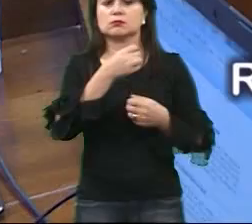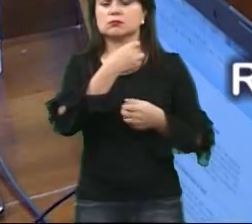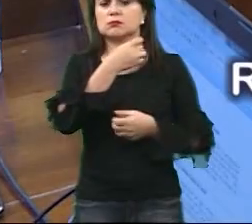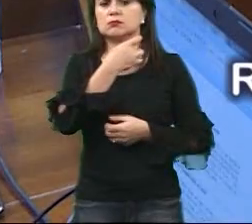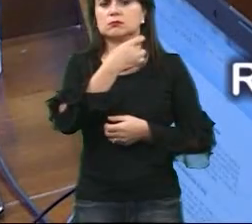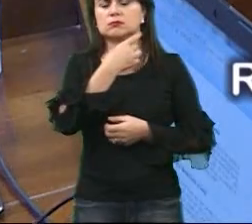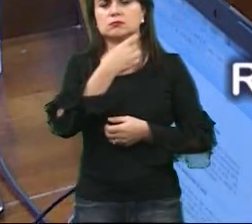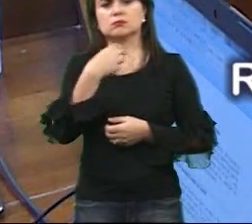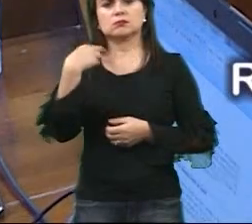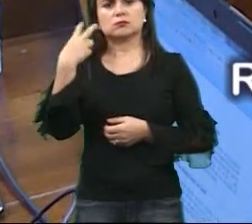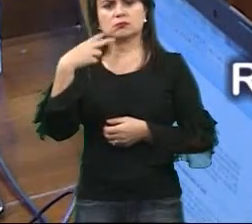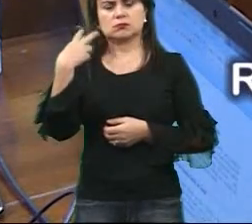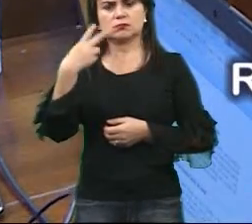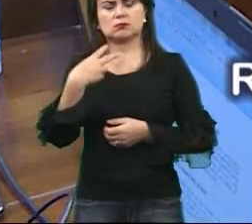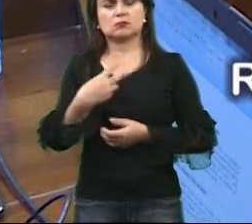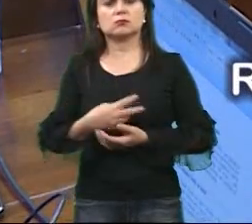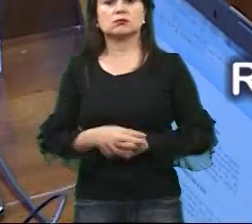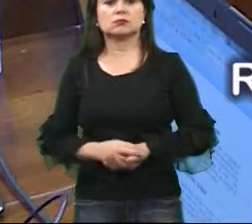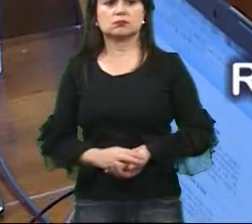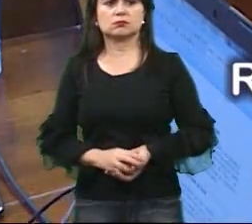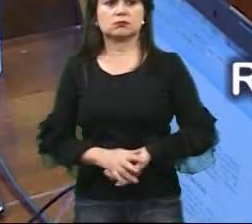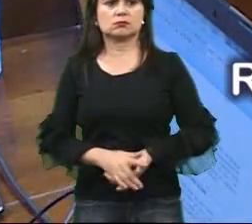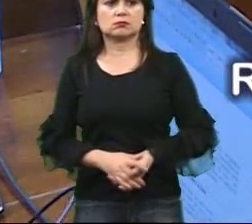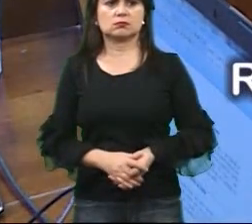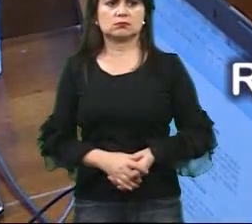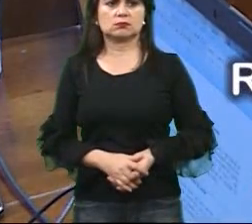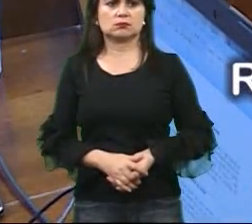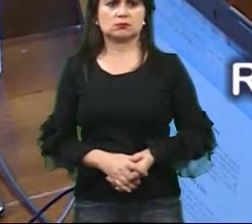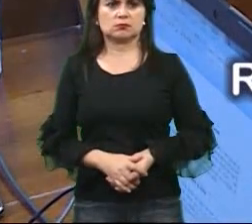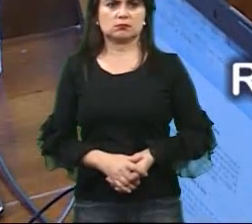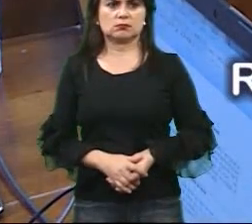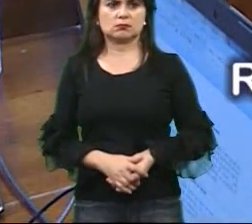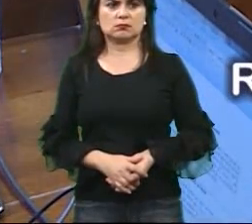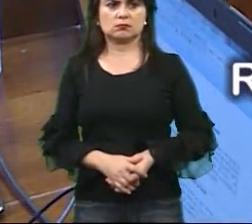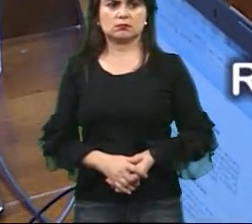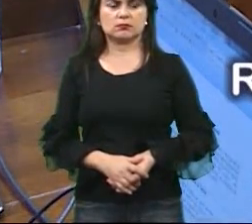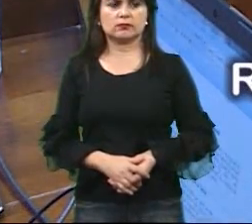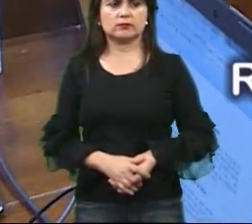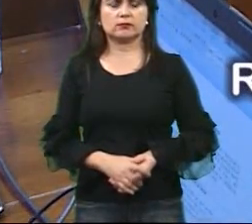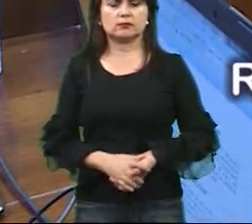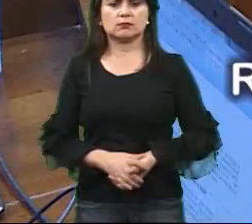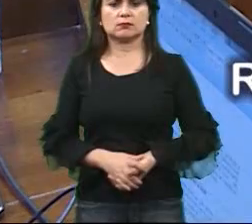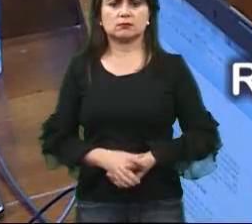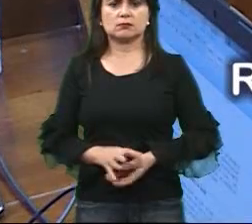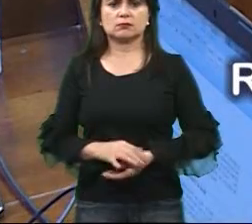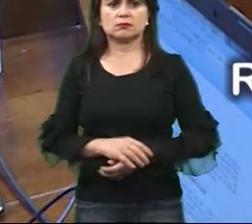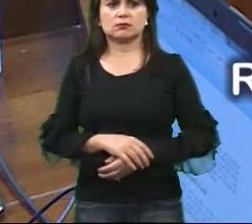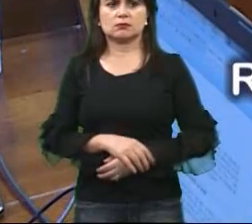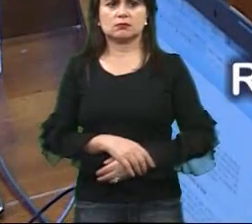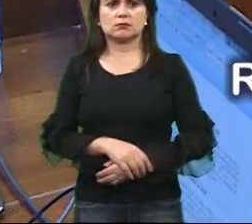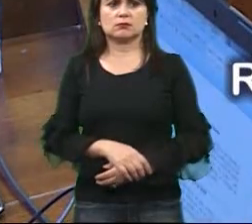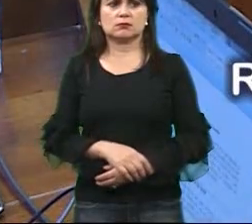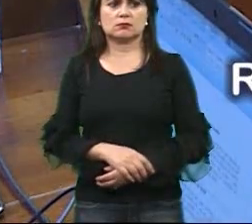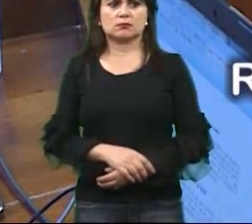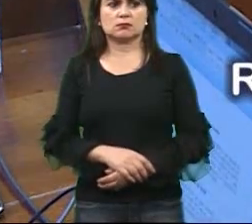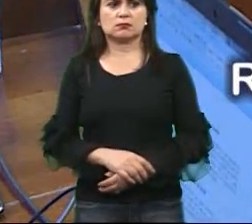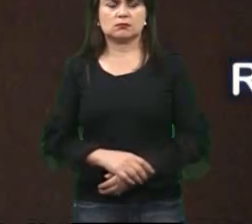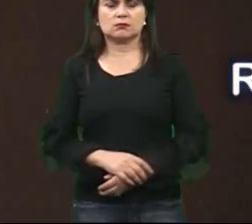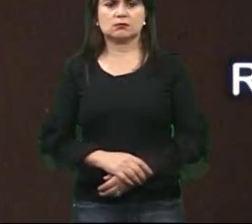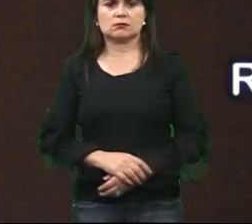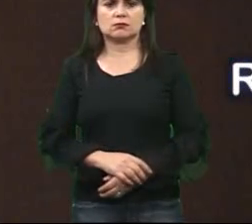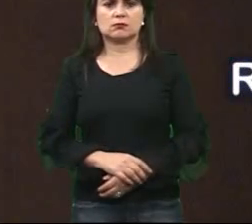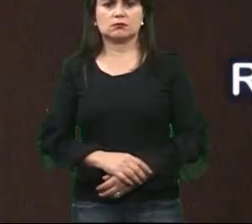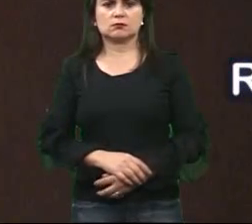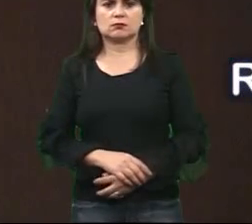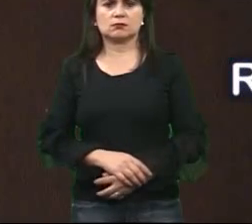20 anos foi homenageado após requerimento feito pelo vereador Marcos Custódio as congratulações foram pelo lançamento do livro